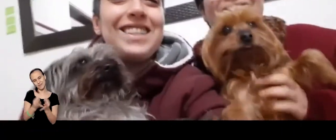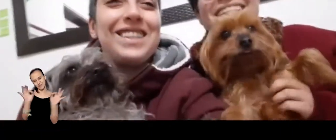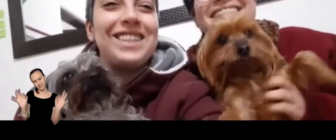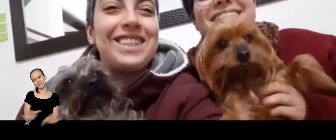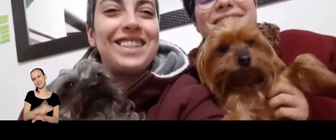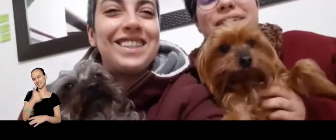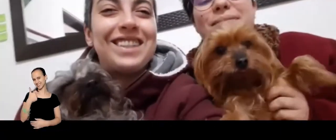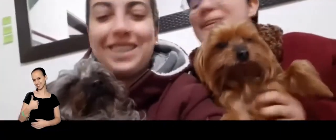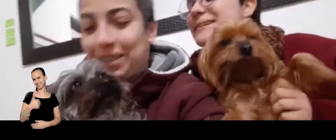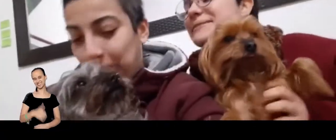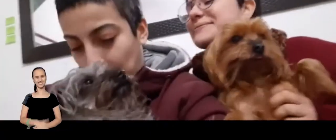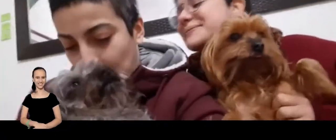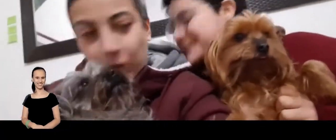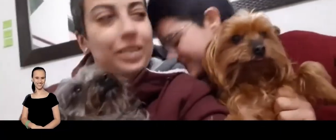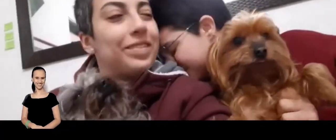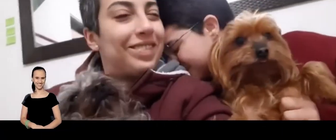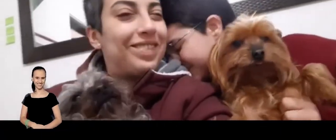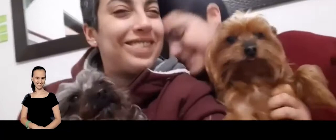Agora sim,